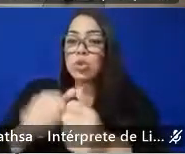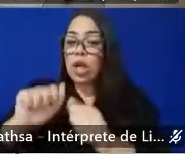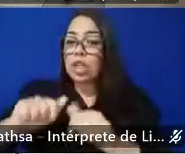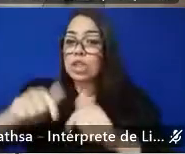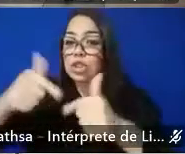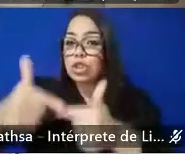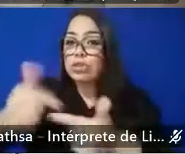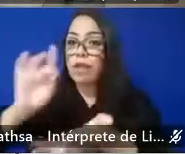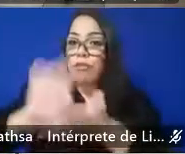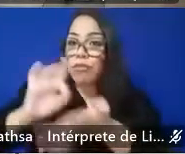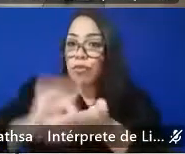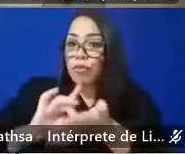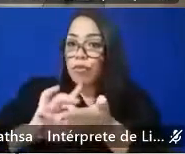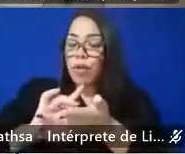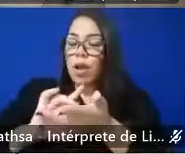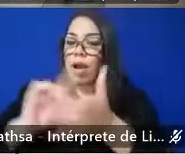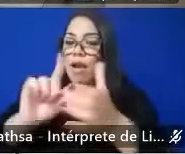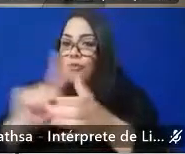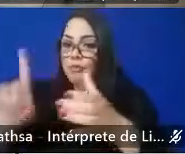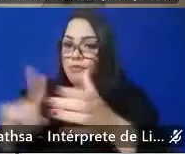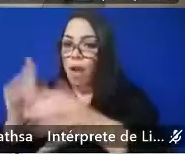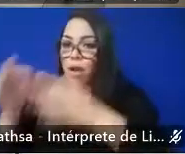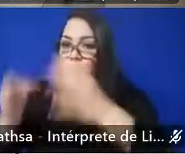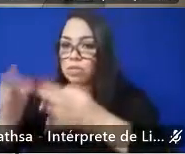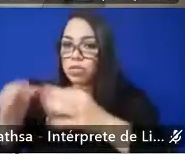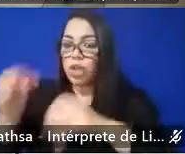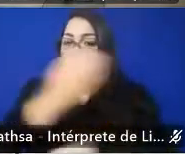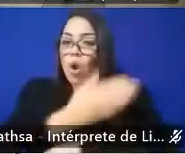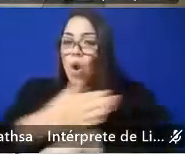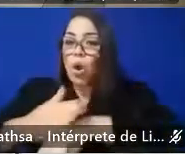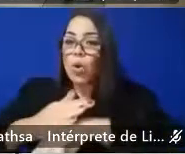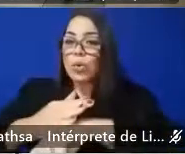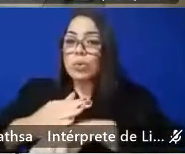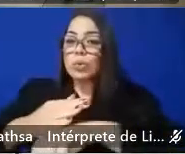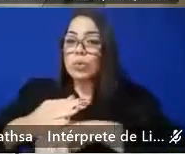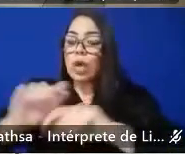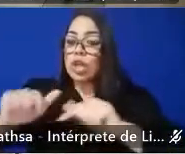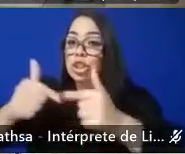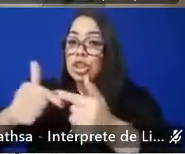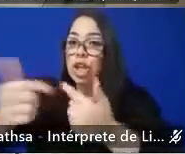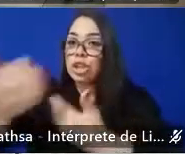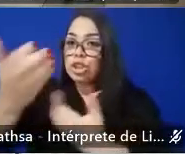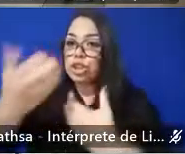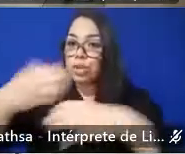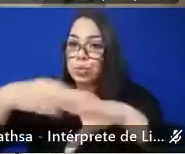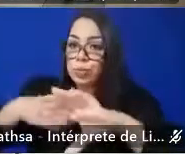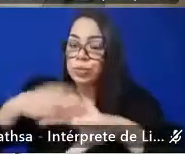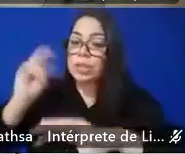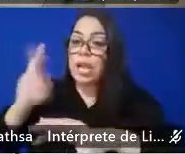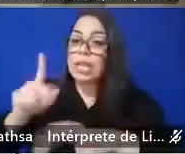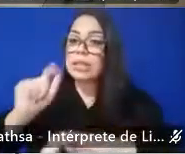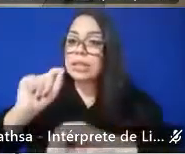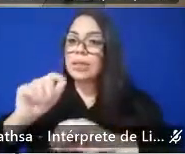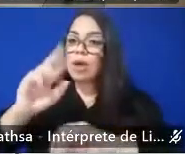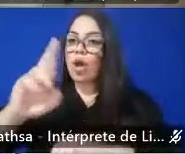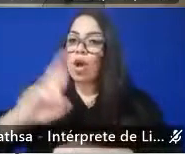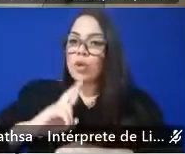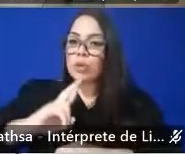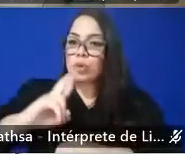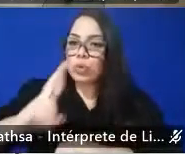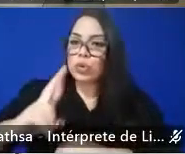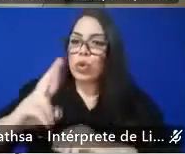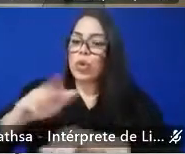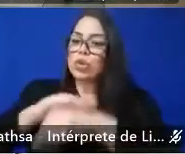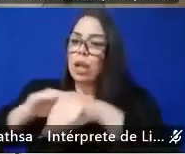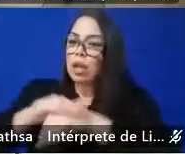extrajudicial a cultura da produtividade visando sempre que possível resolução consensual dos conflitos